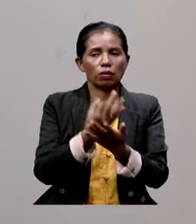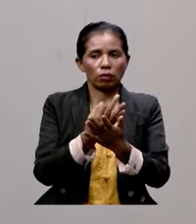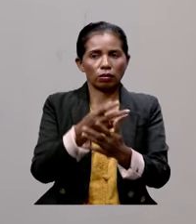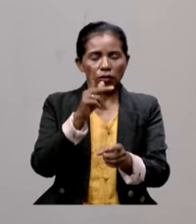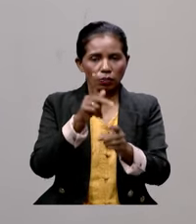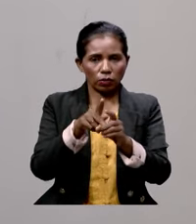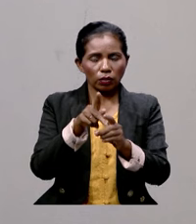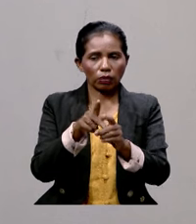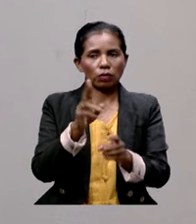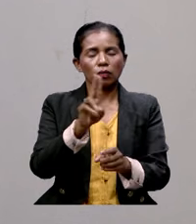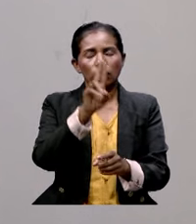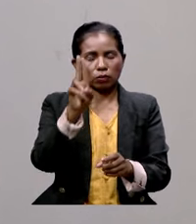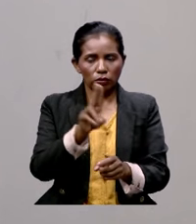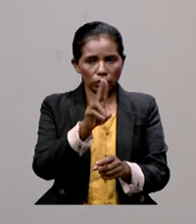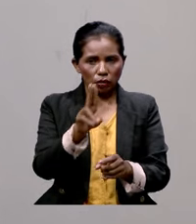balanço,